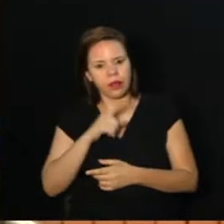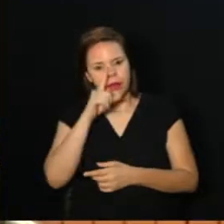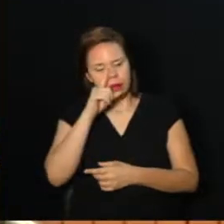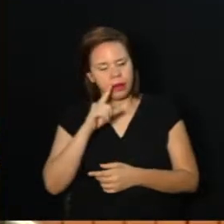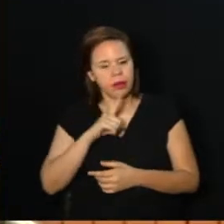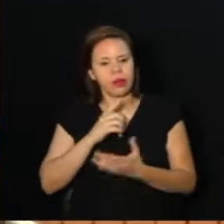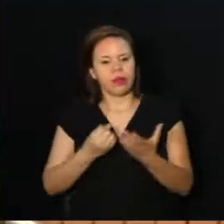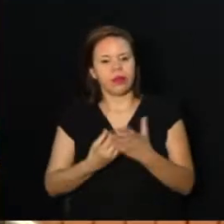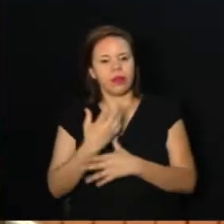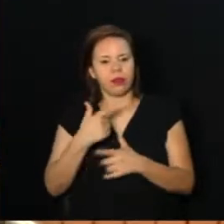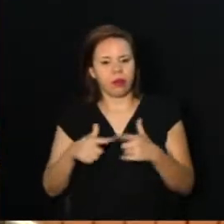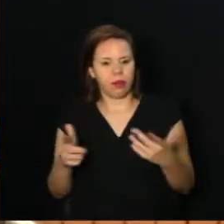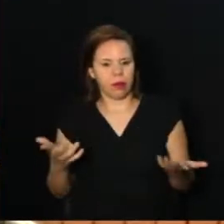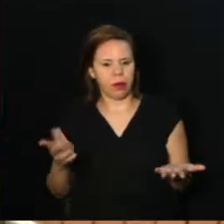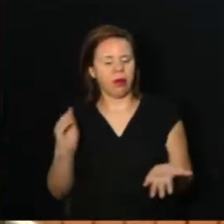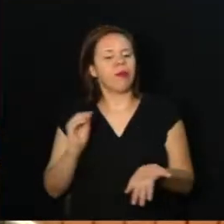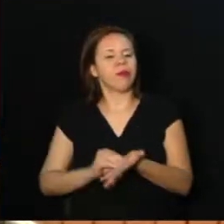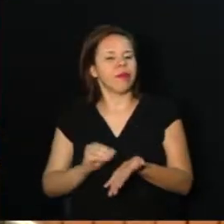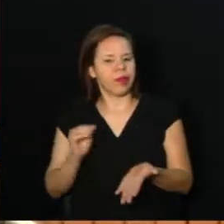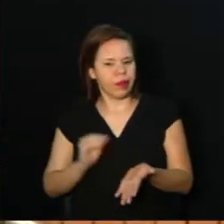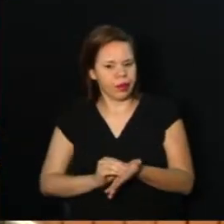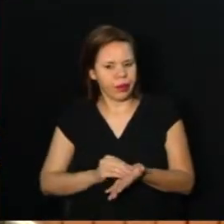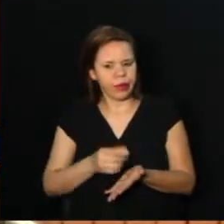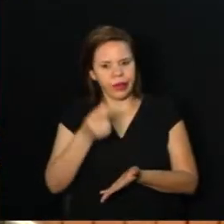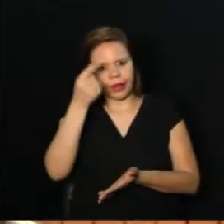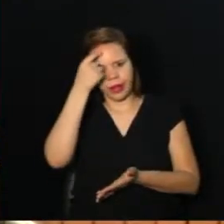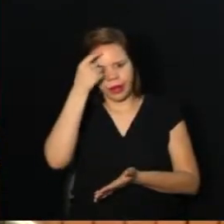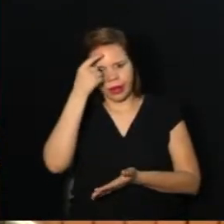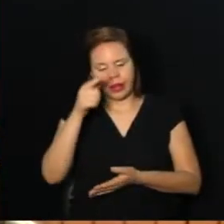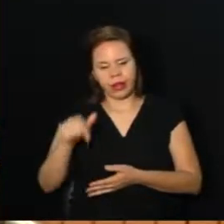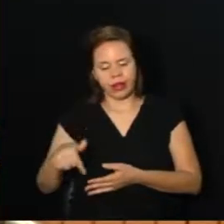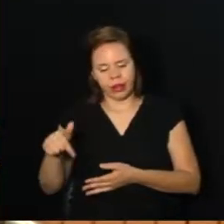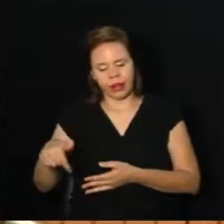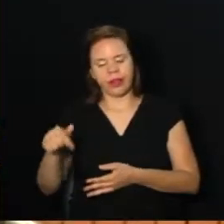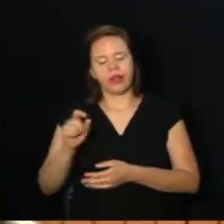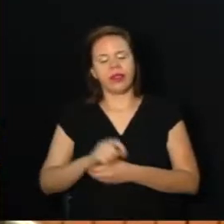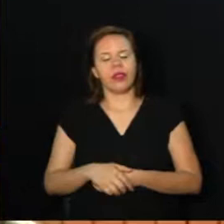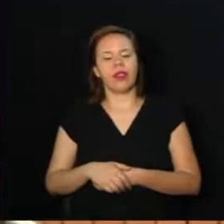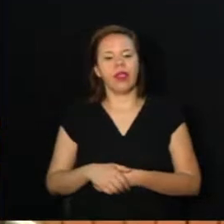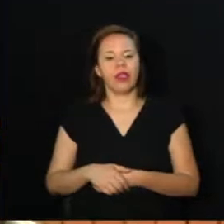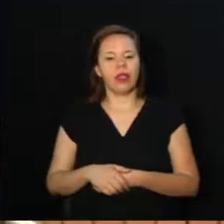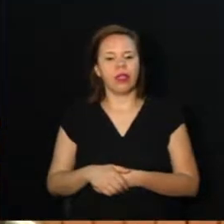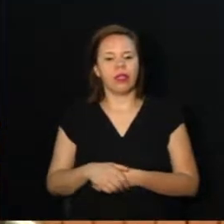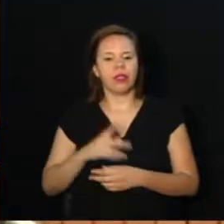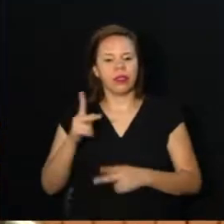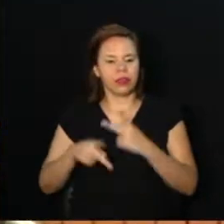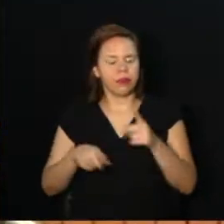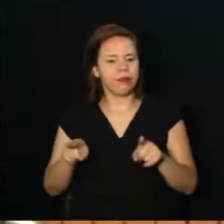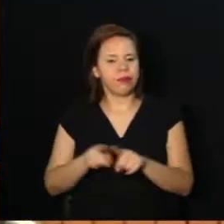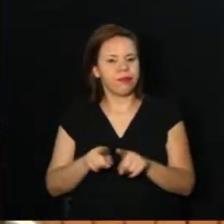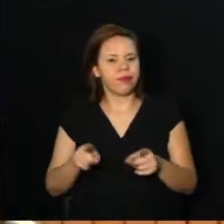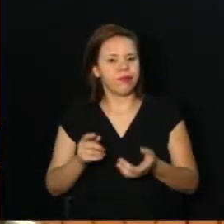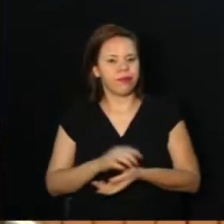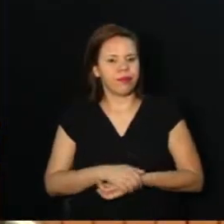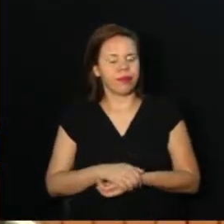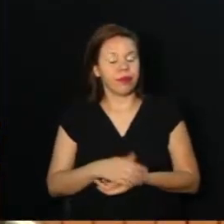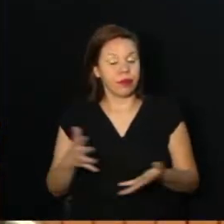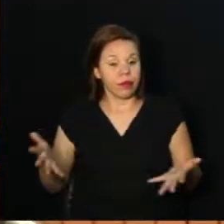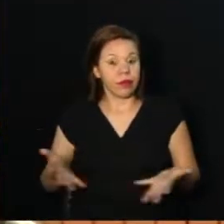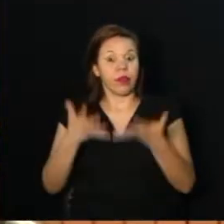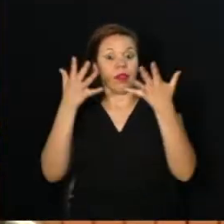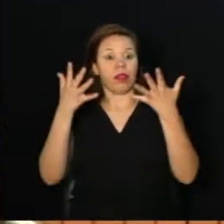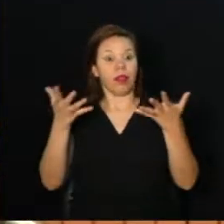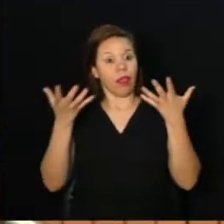que está correndo. Então, falta o que exatamente? Isso aqui, mas é que as pessoas também despertem para